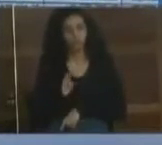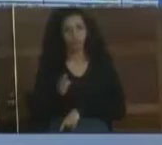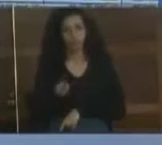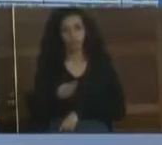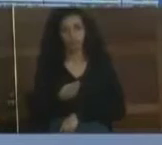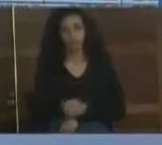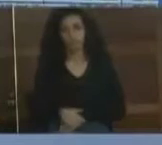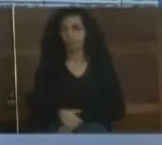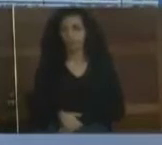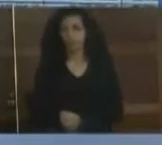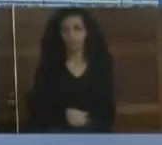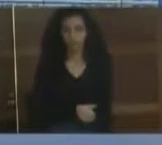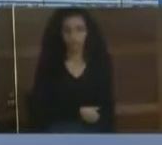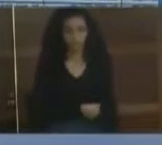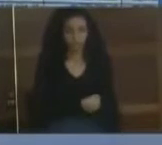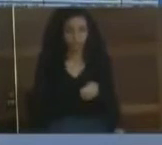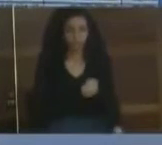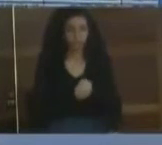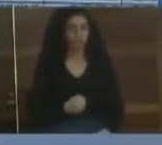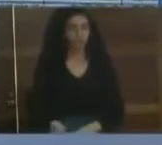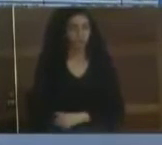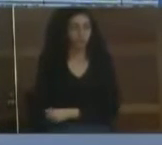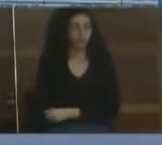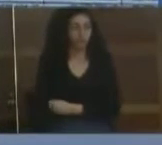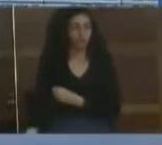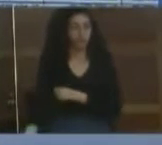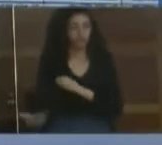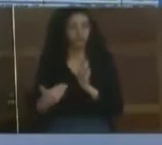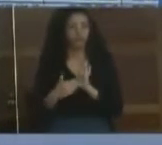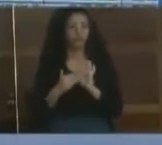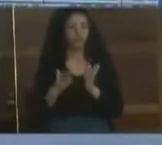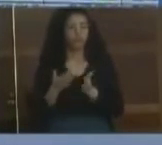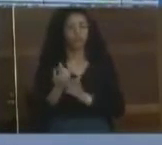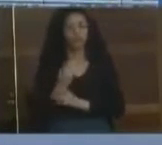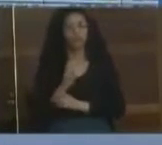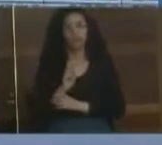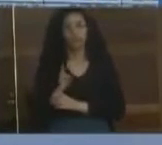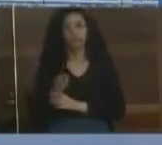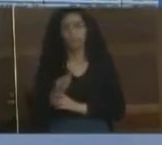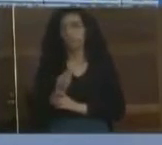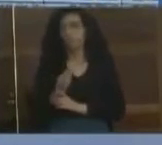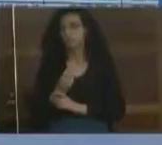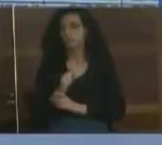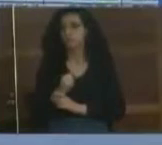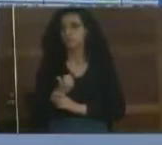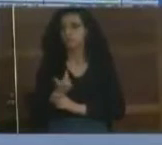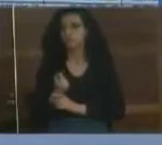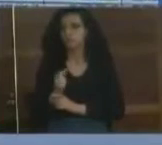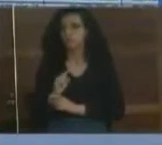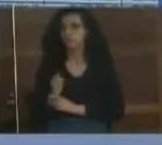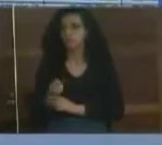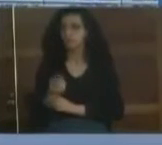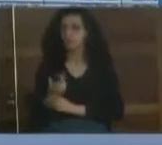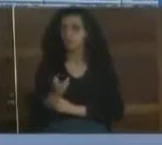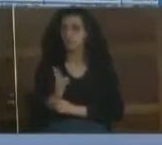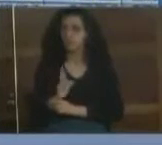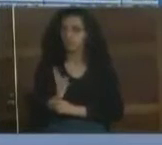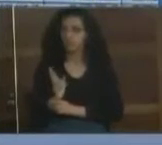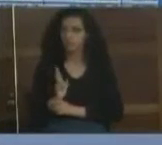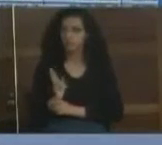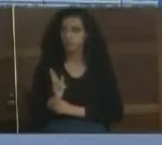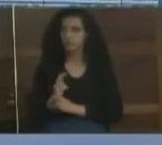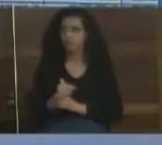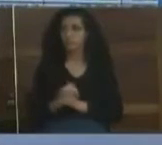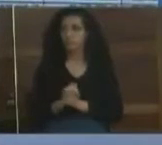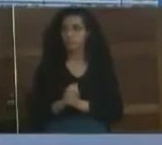992000 reais despesa empenhada no terceiro quadrimestre de 1 milhão 810 mil reais despesas empenhadas